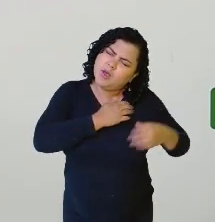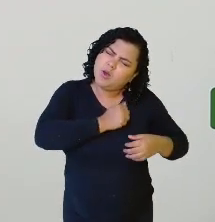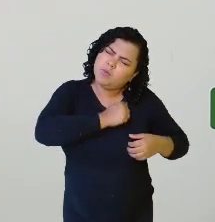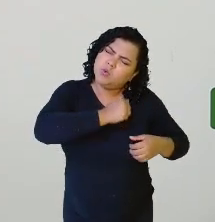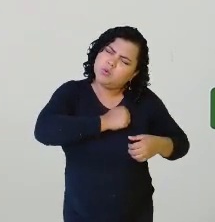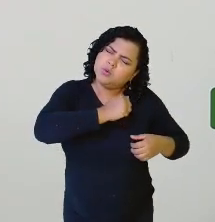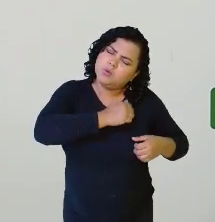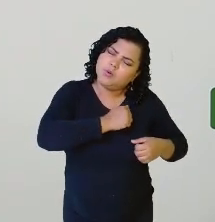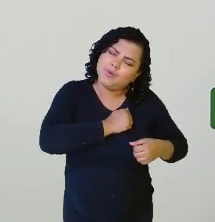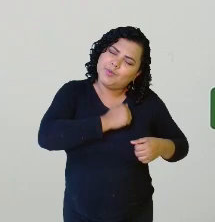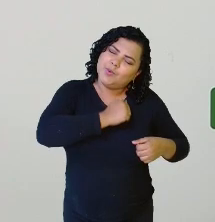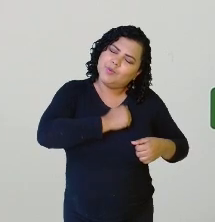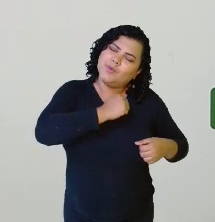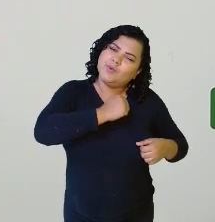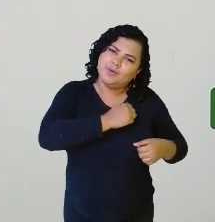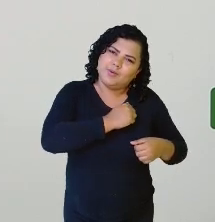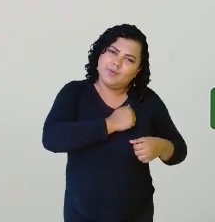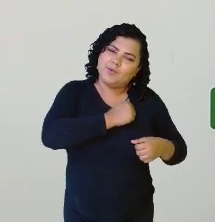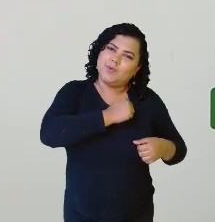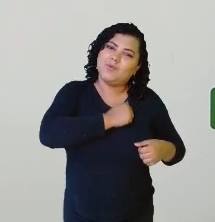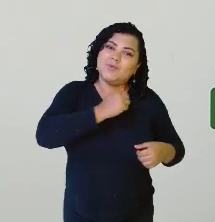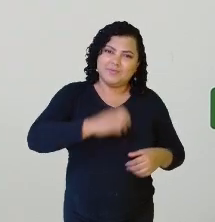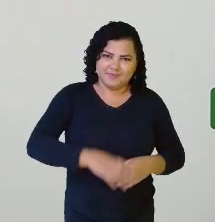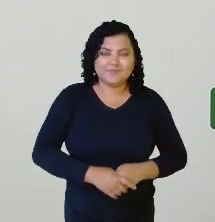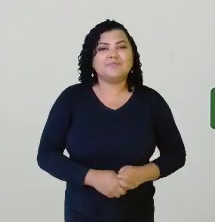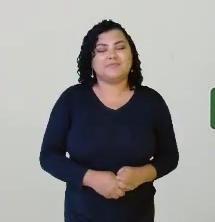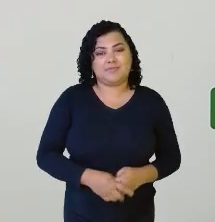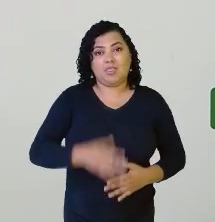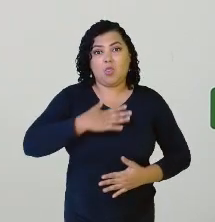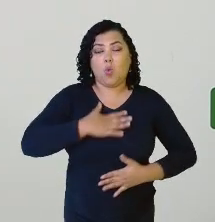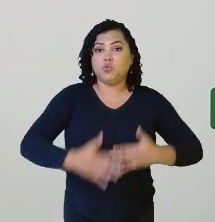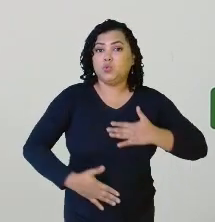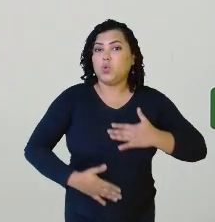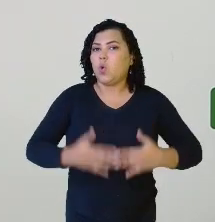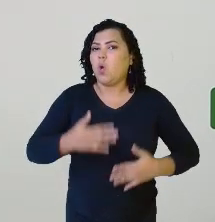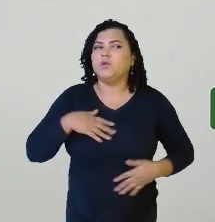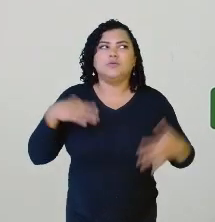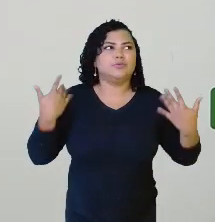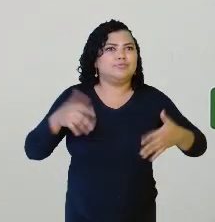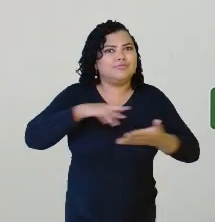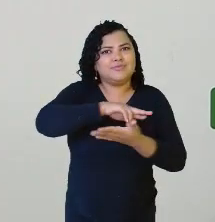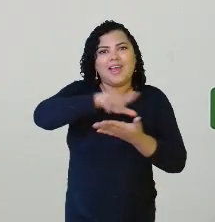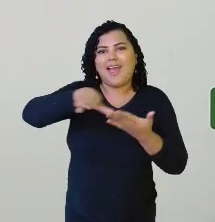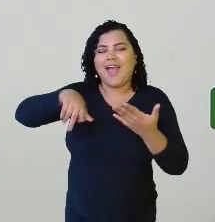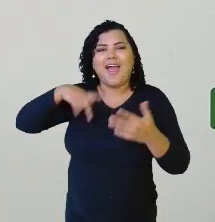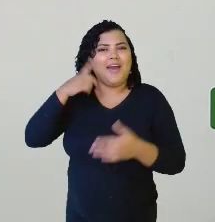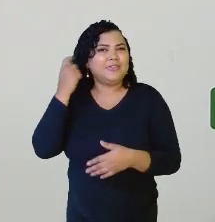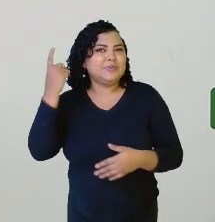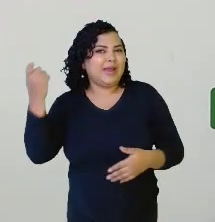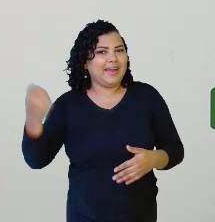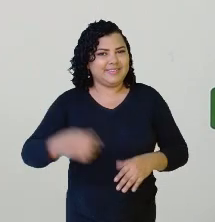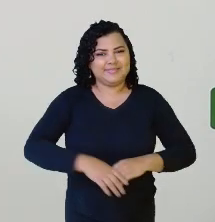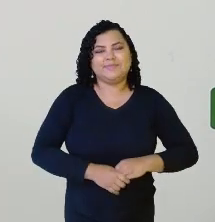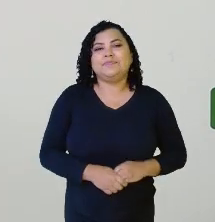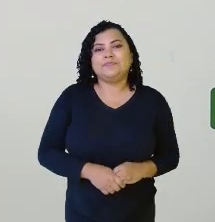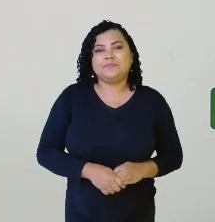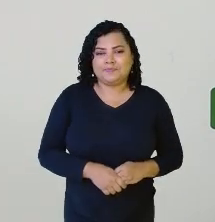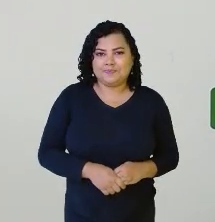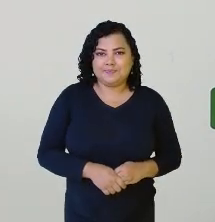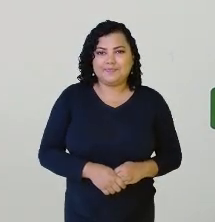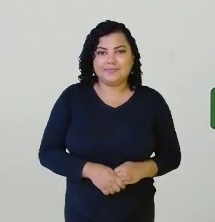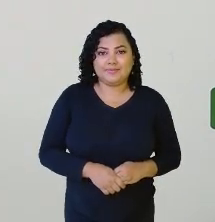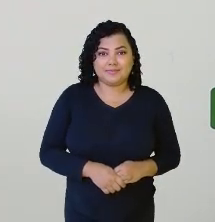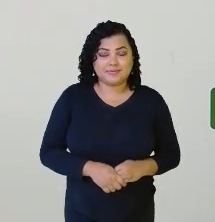o teu coração pulsar. Pois é, nosso corpo, ele é cheio de ruídos, ele é cheio de sons.